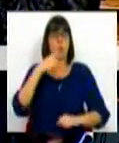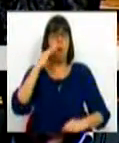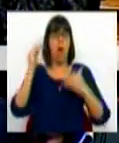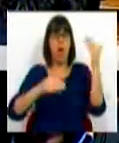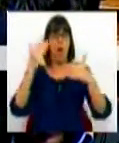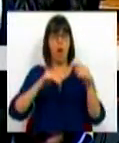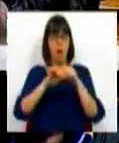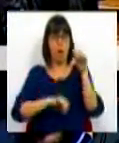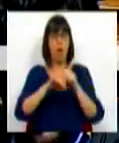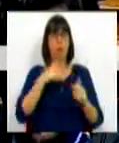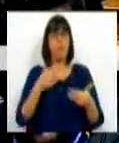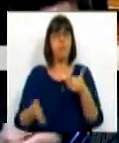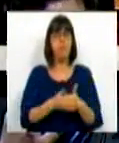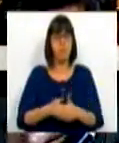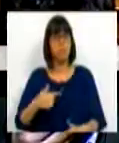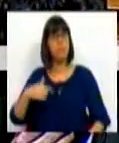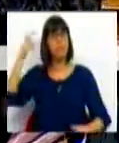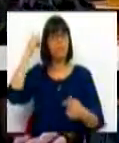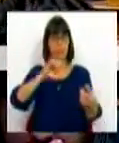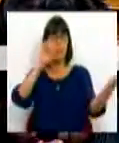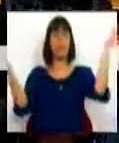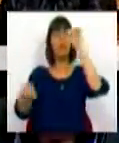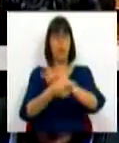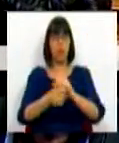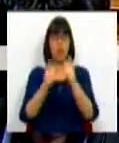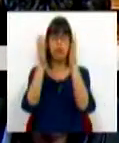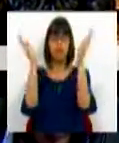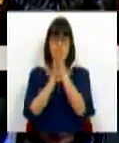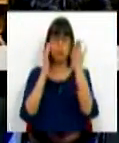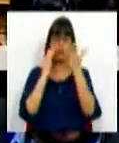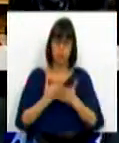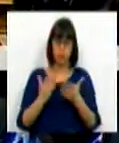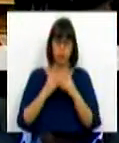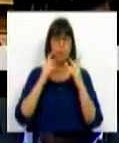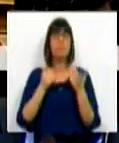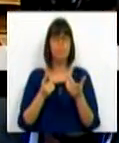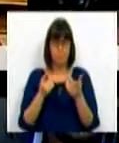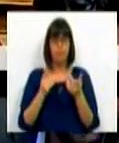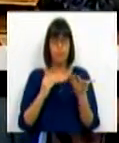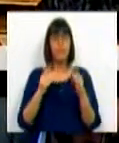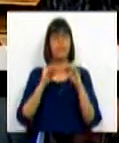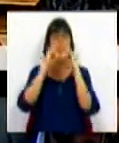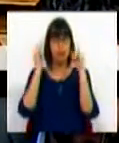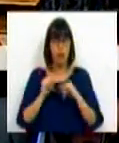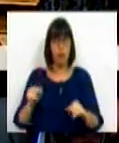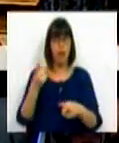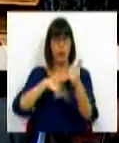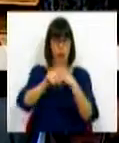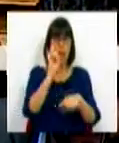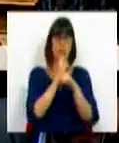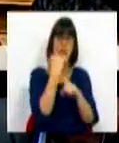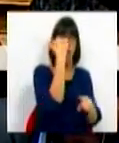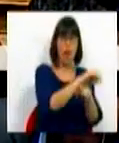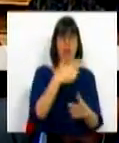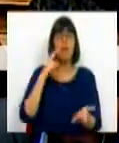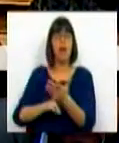adultos e qualificámos a mais os idosos. Nós pensamos o oposto e todos os estudos e todos os indicadores internacionais, por muito que os senhores continuem a dizer não,